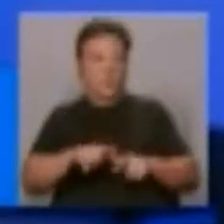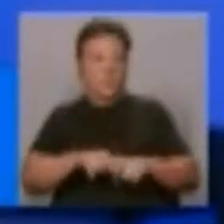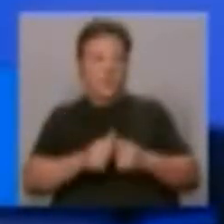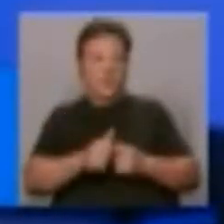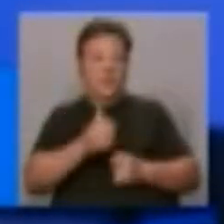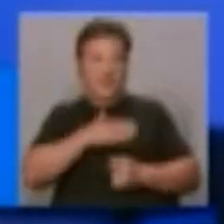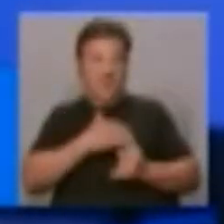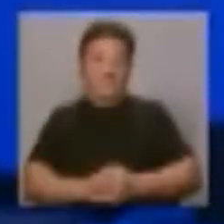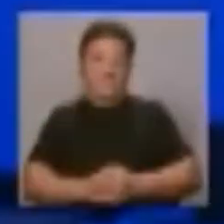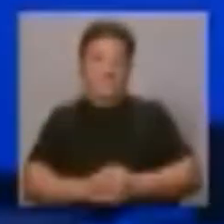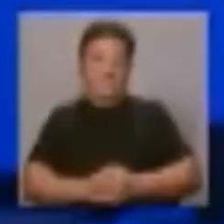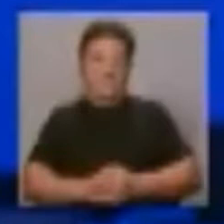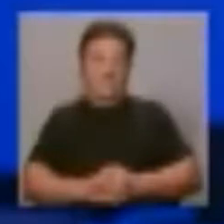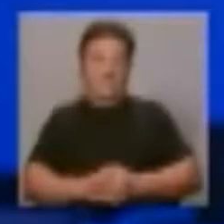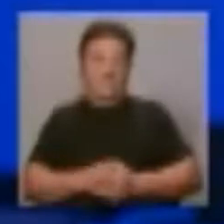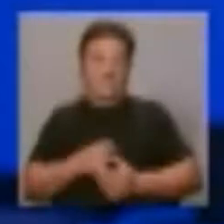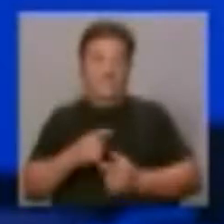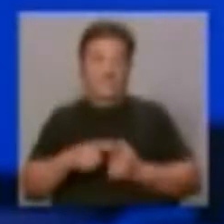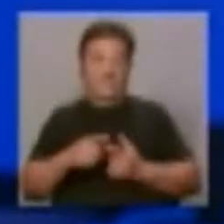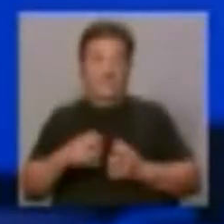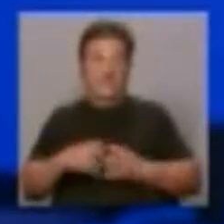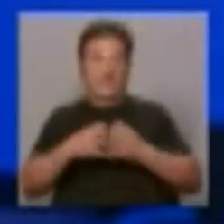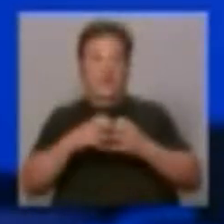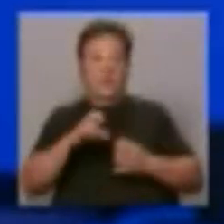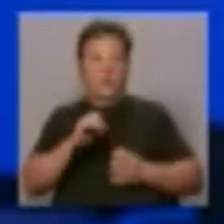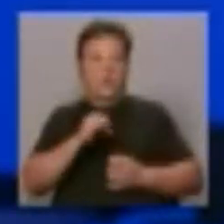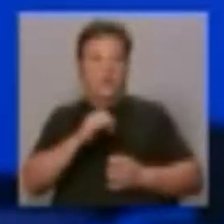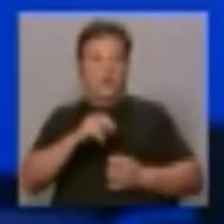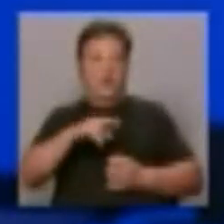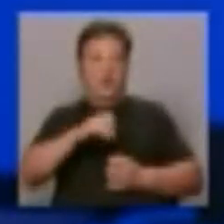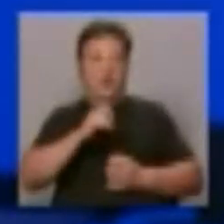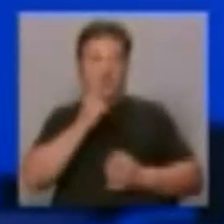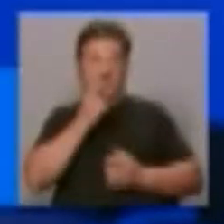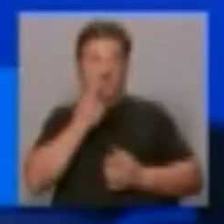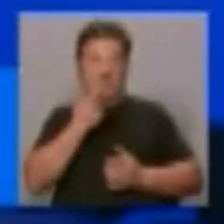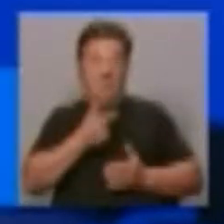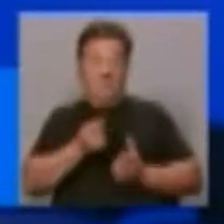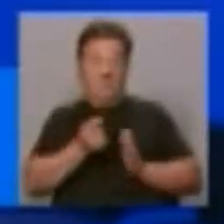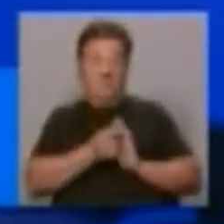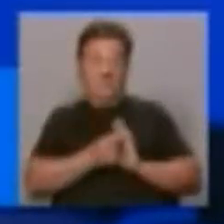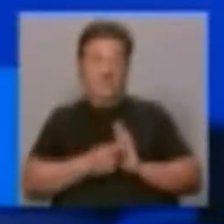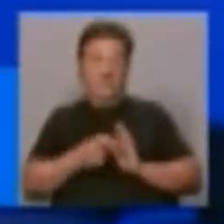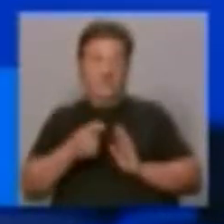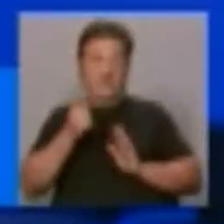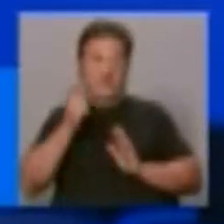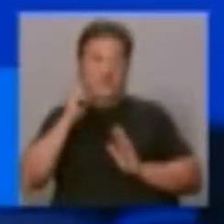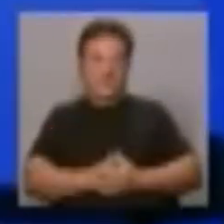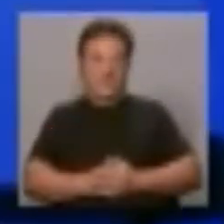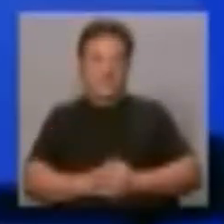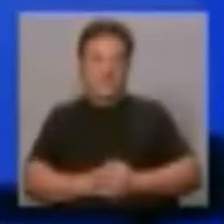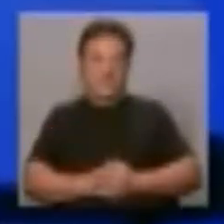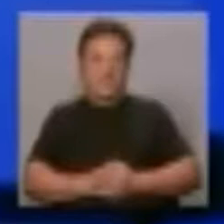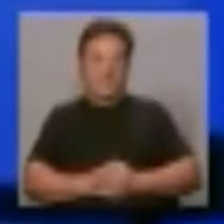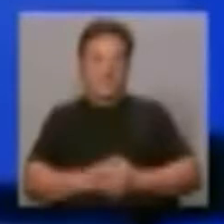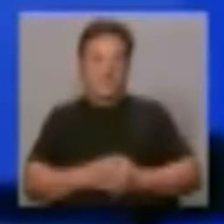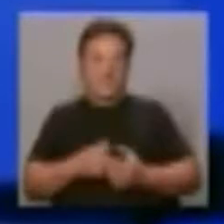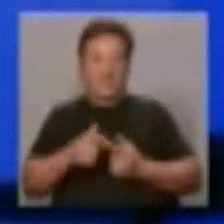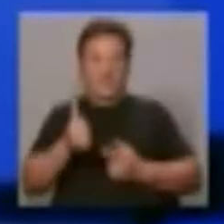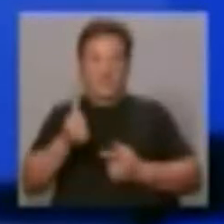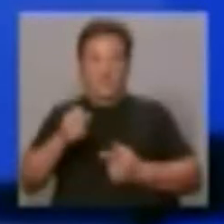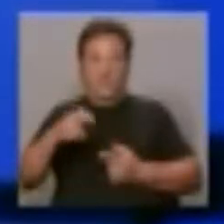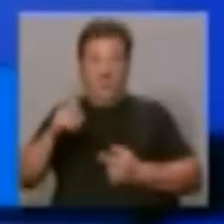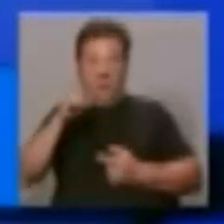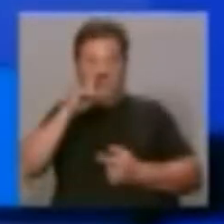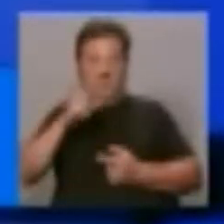querem independência que se unam. Atenção, com a Coreia do Norte domina a agenda da visita de 11 dias que Donald Trump faz. Em Bona, na